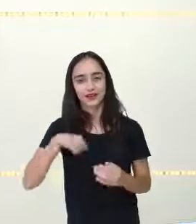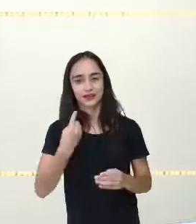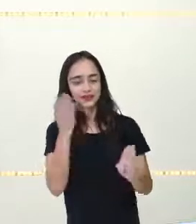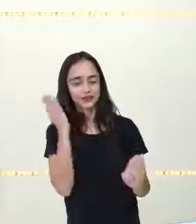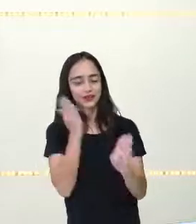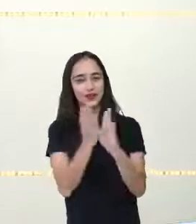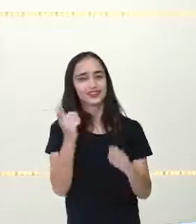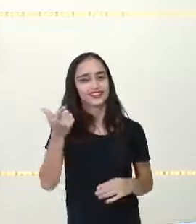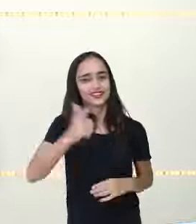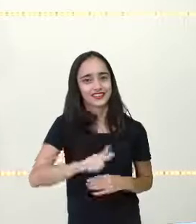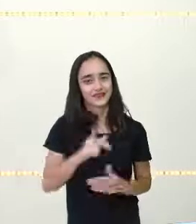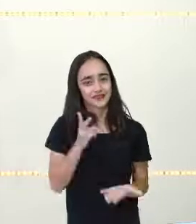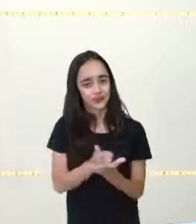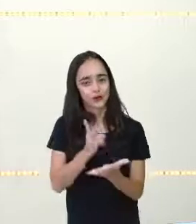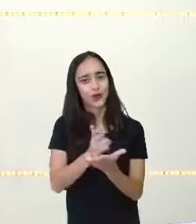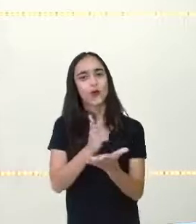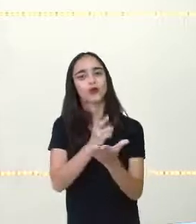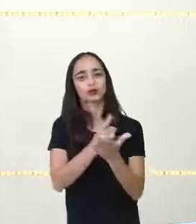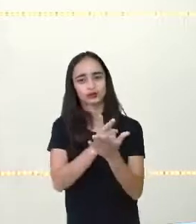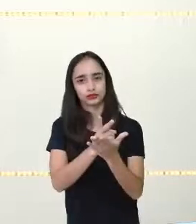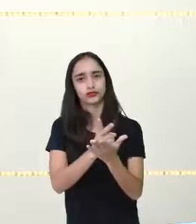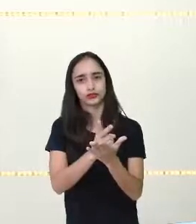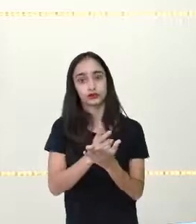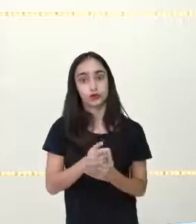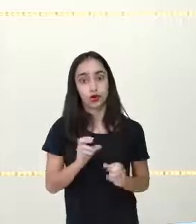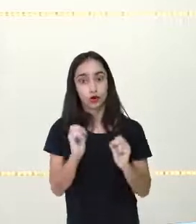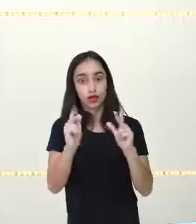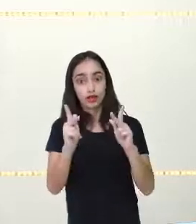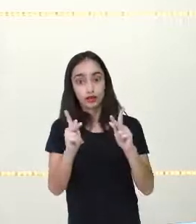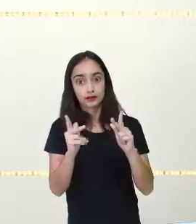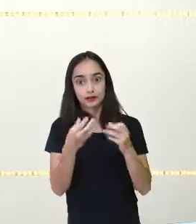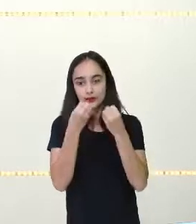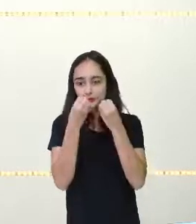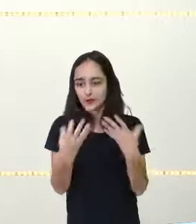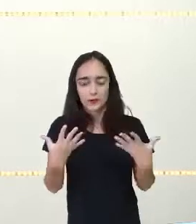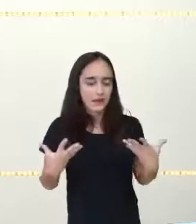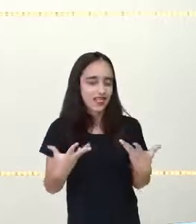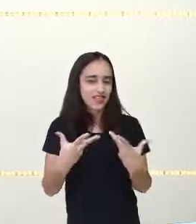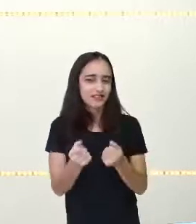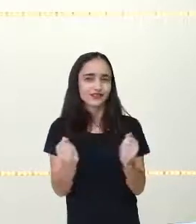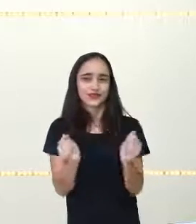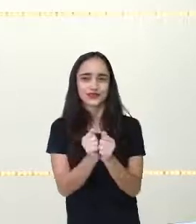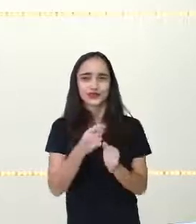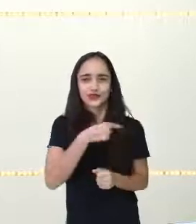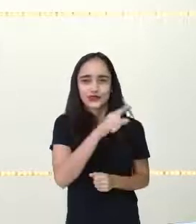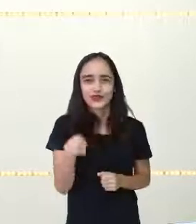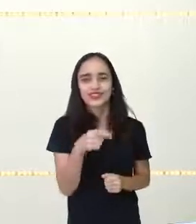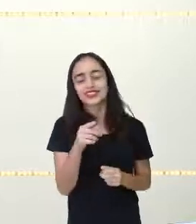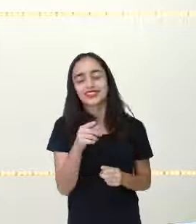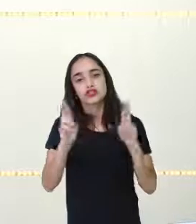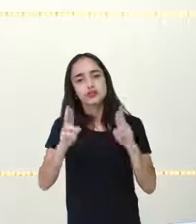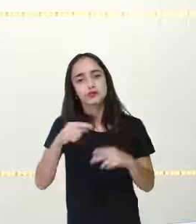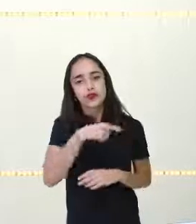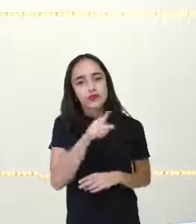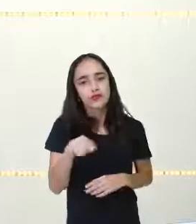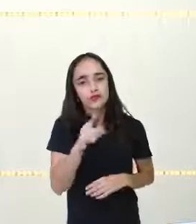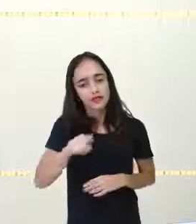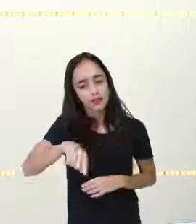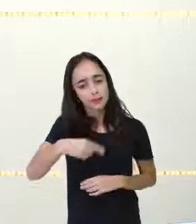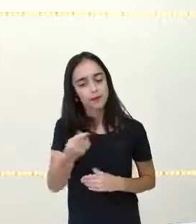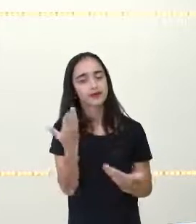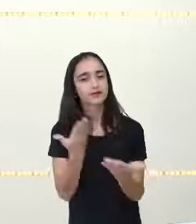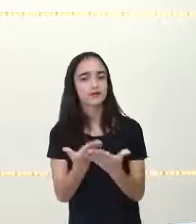é a resolução aí do nosso simulado avança Recife Bom demais estar com você está certo espero vocês aqui